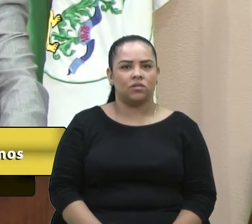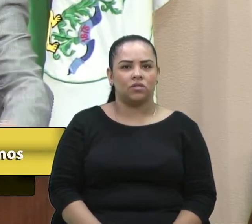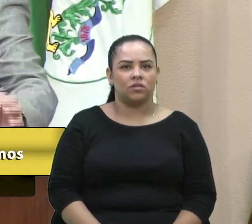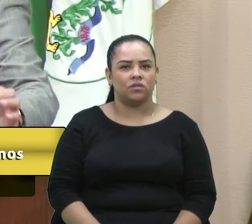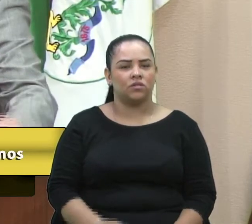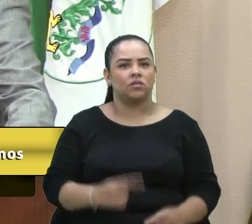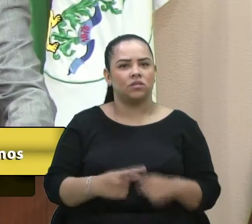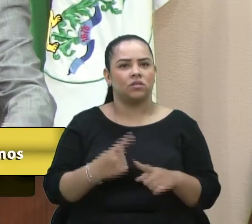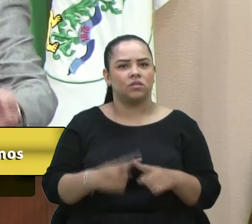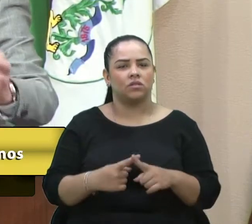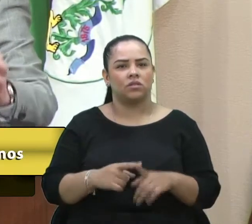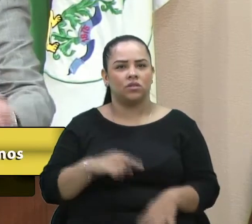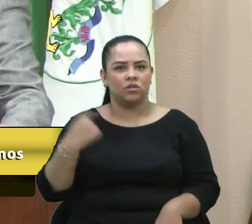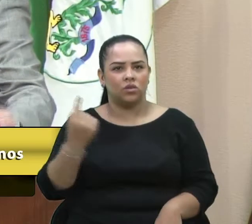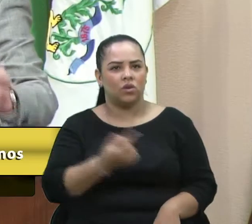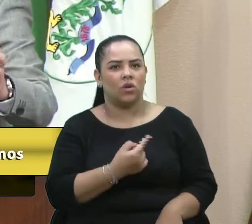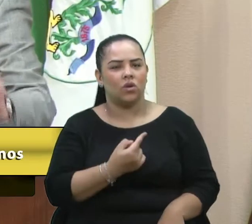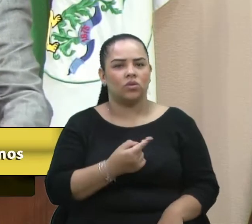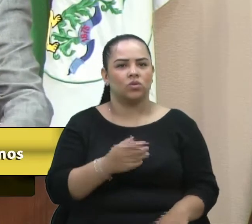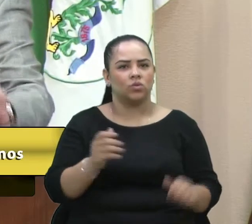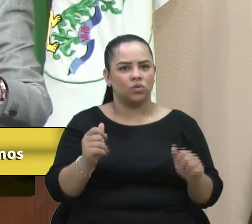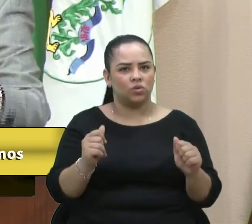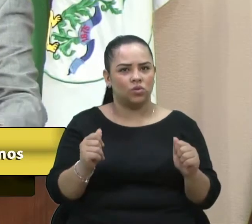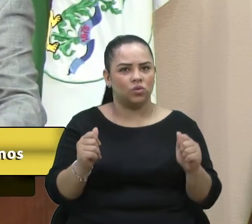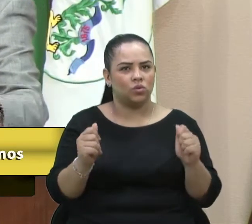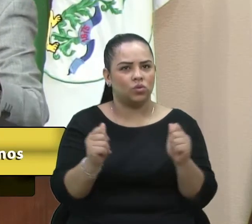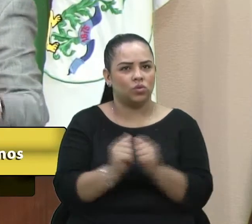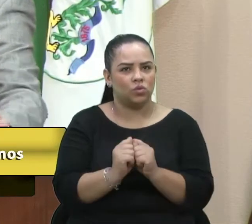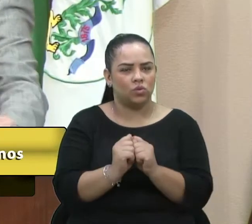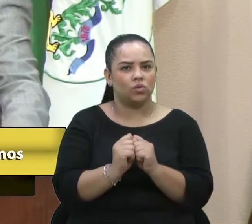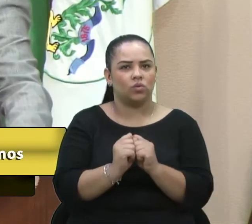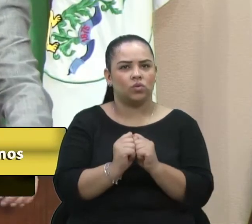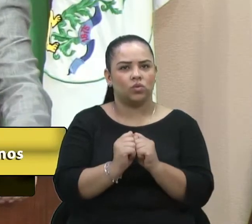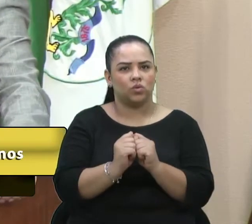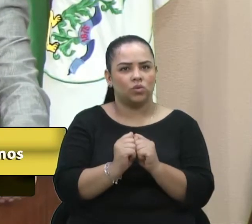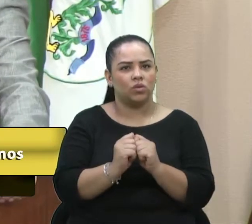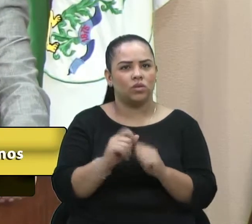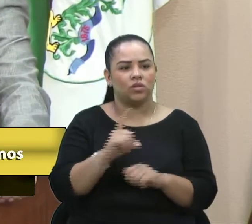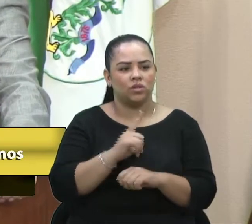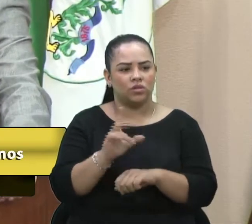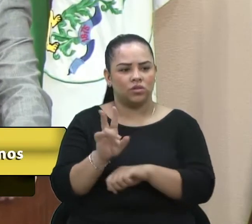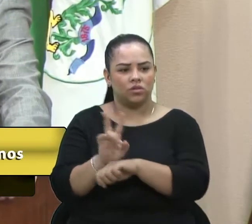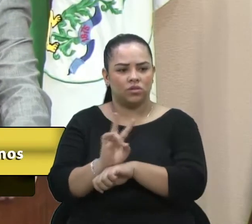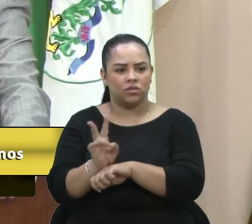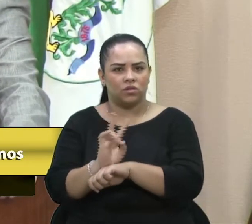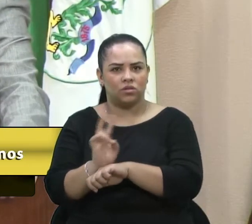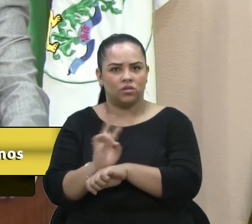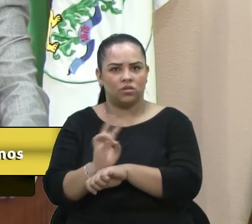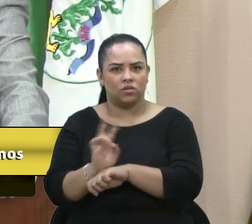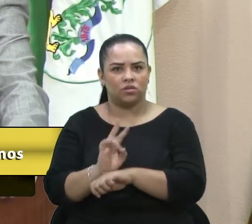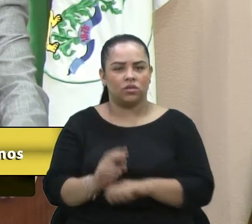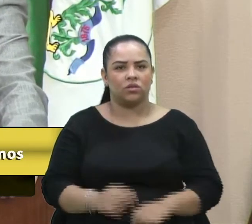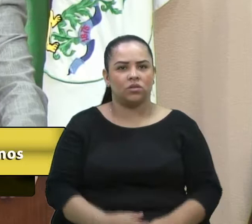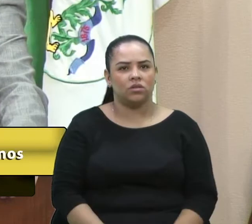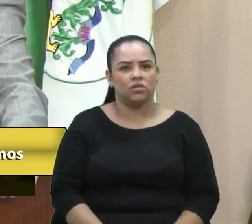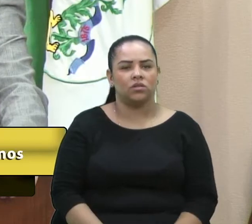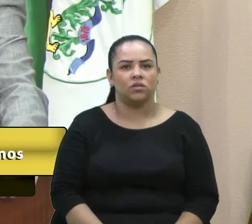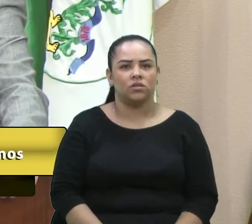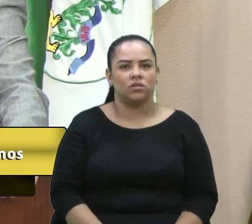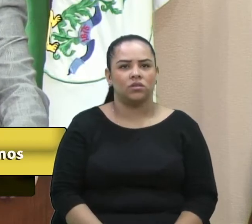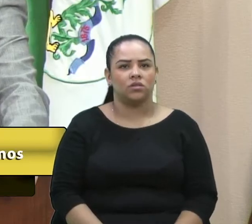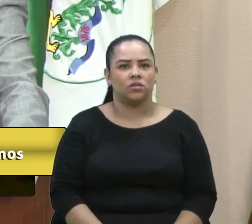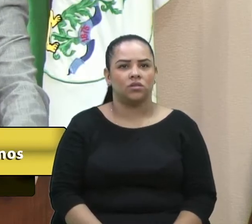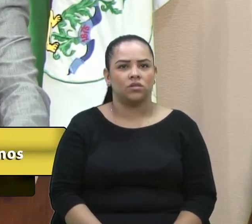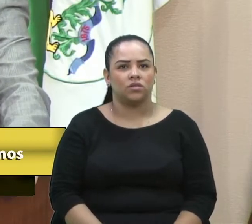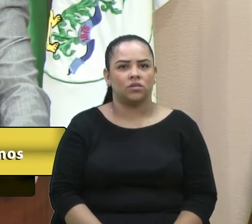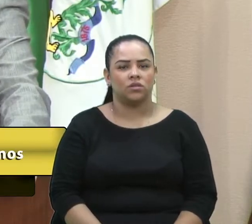junto conosco fazendo este ato fiscalizatório e também de nos